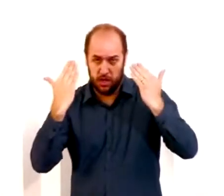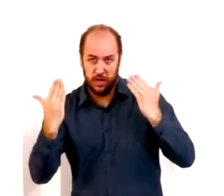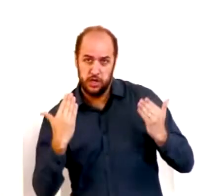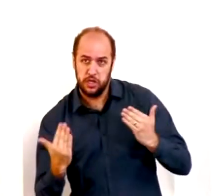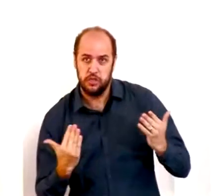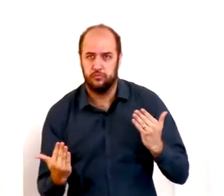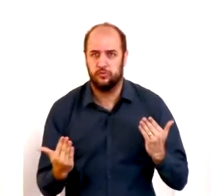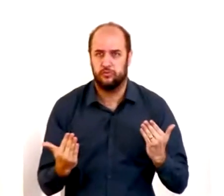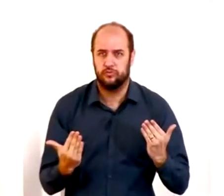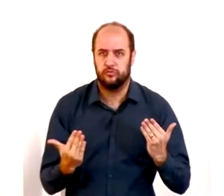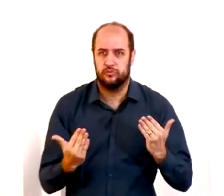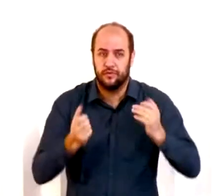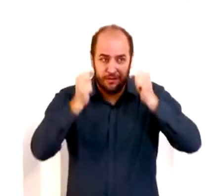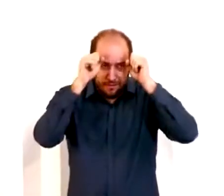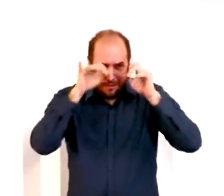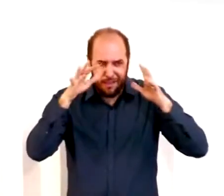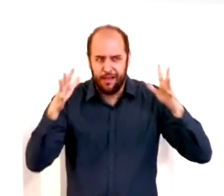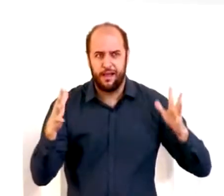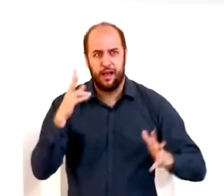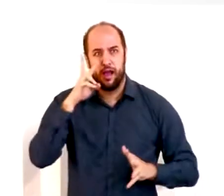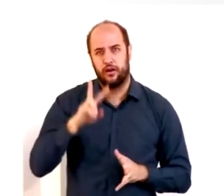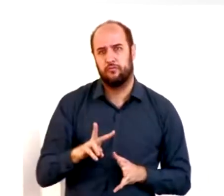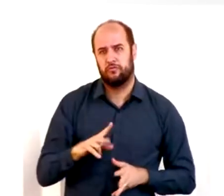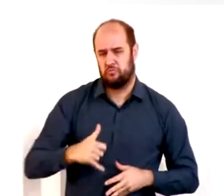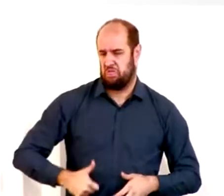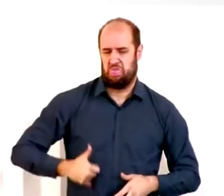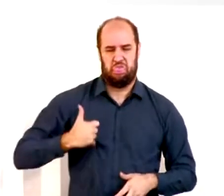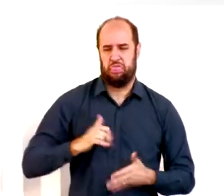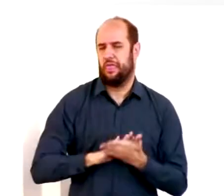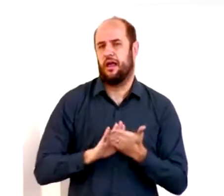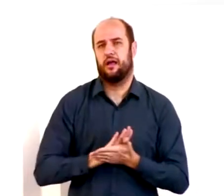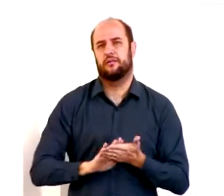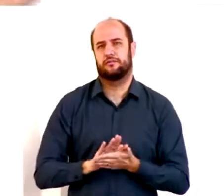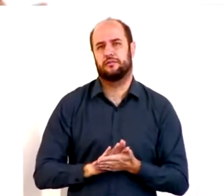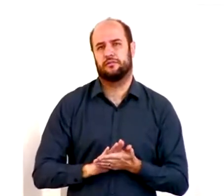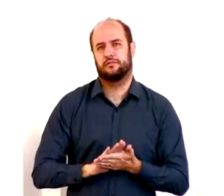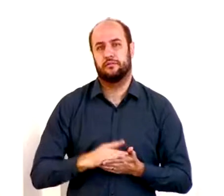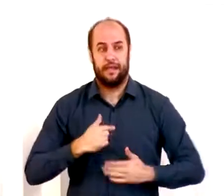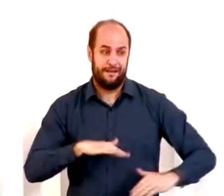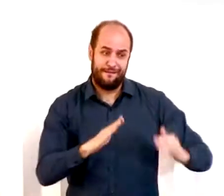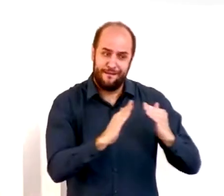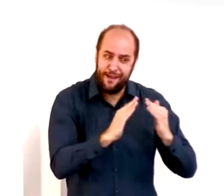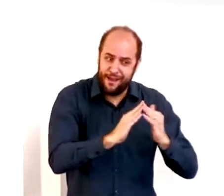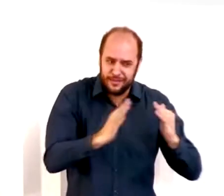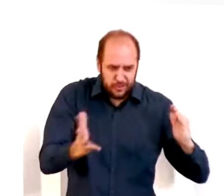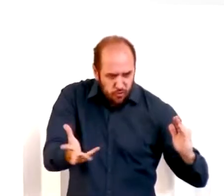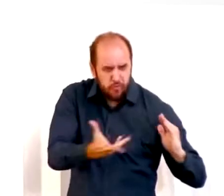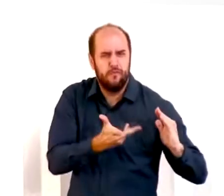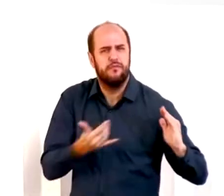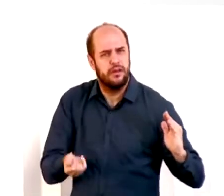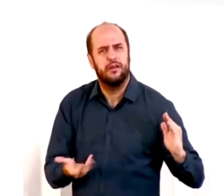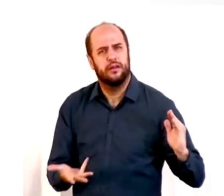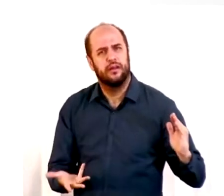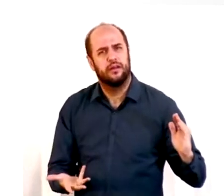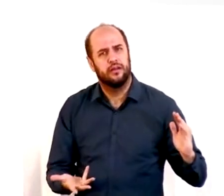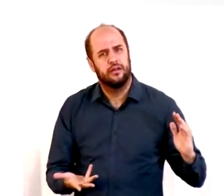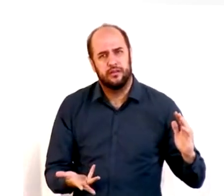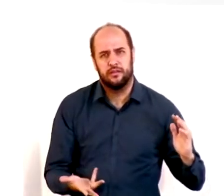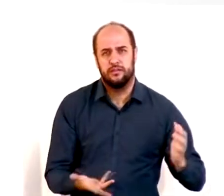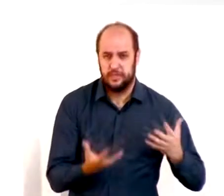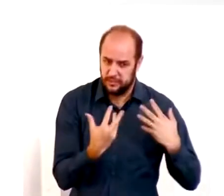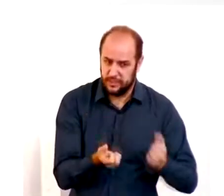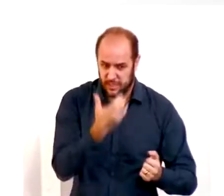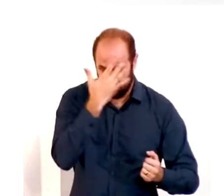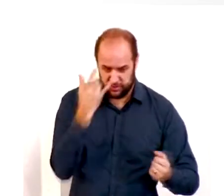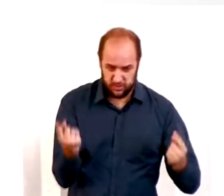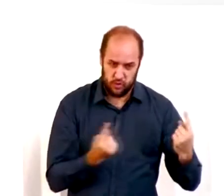ou seja, lúcido, que ele não seja orgulhoso, seja modesto, que ele abra sua casa, que ele seja hospitaleiro e que